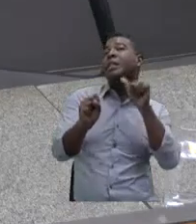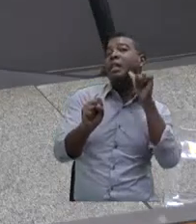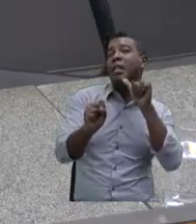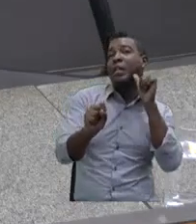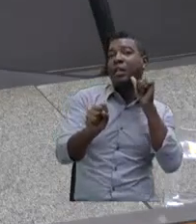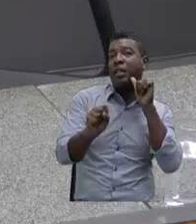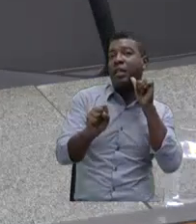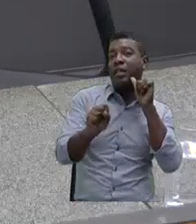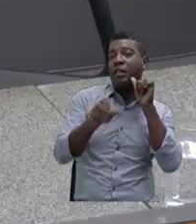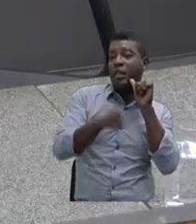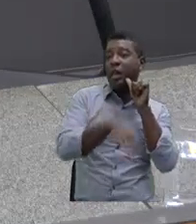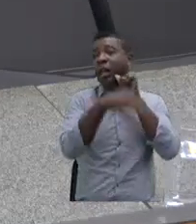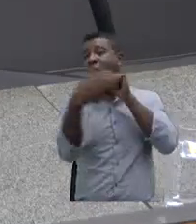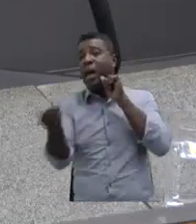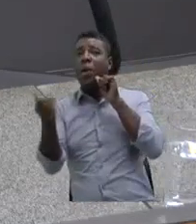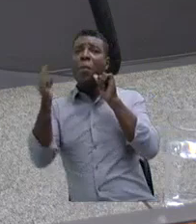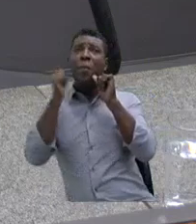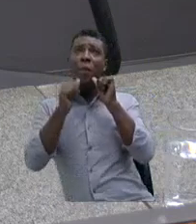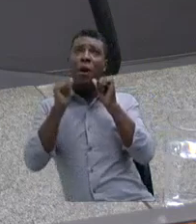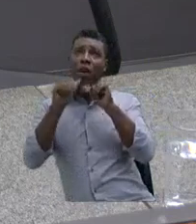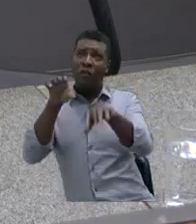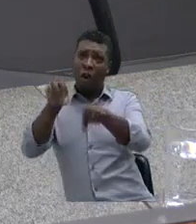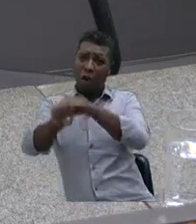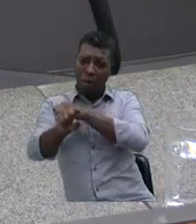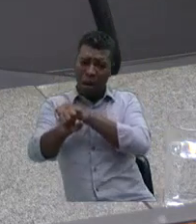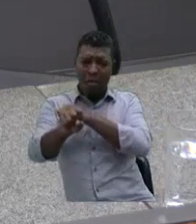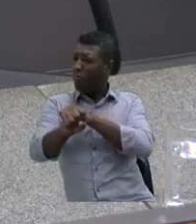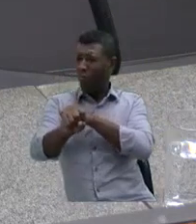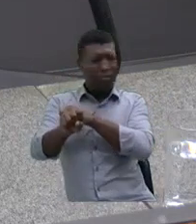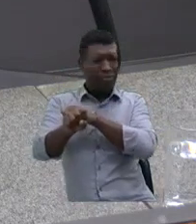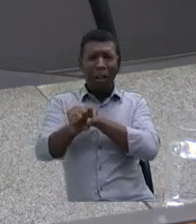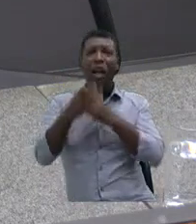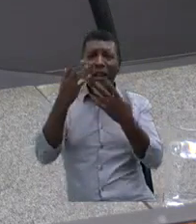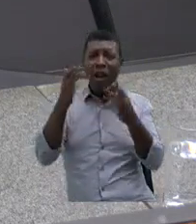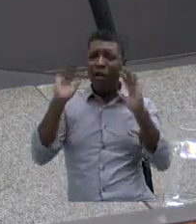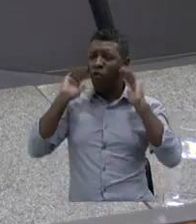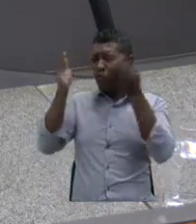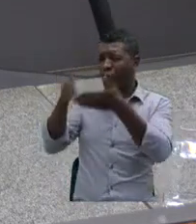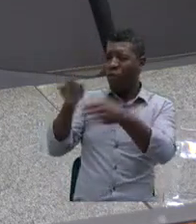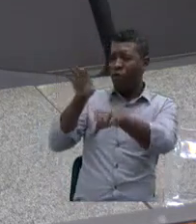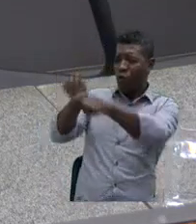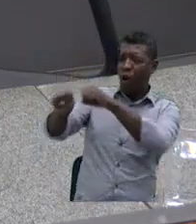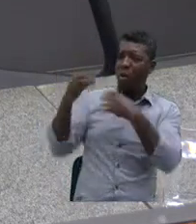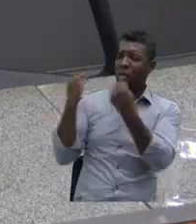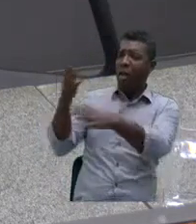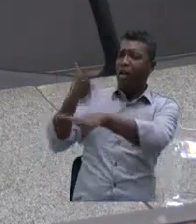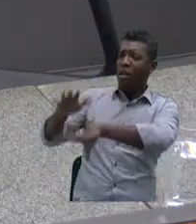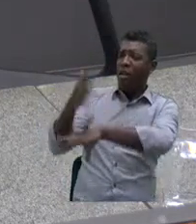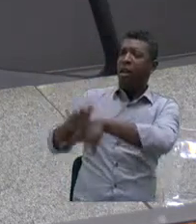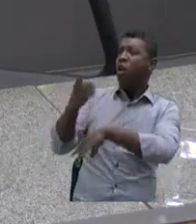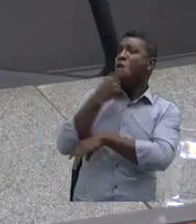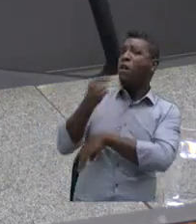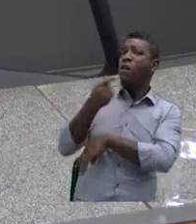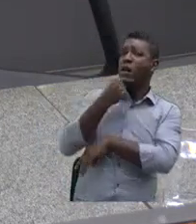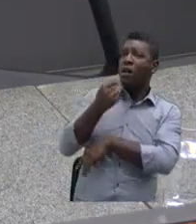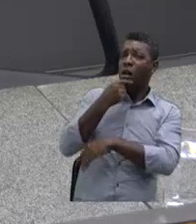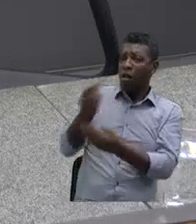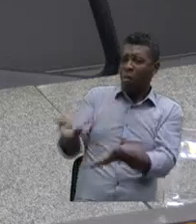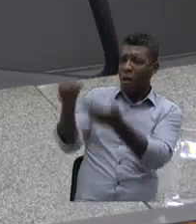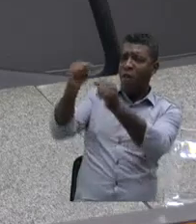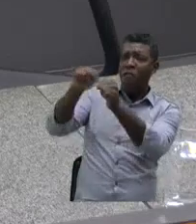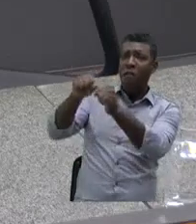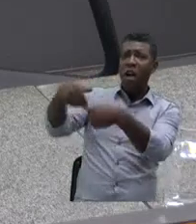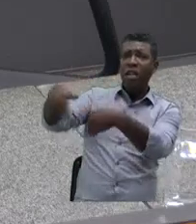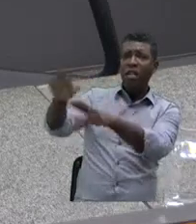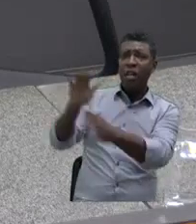ser melhor cineasta, é para a gente produzir melhor e ter competência para